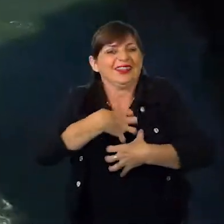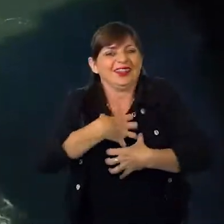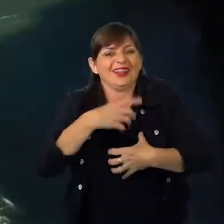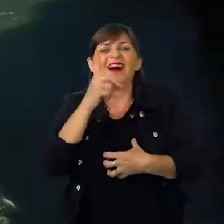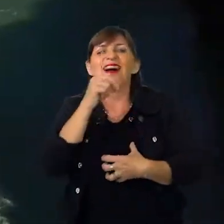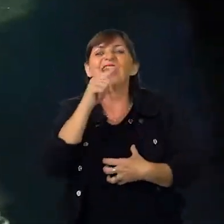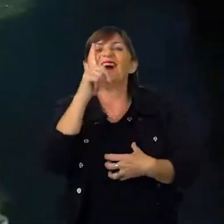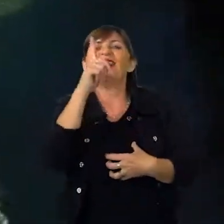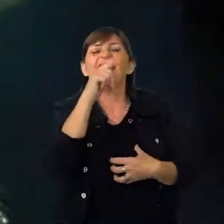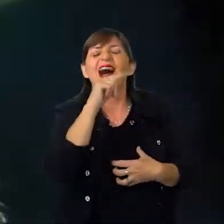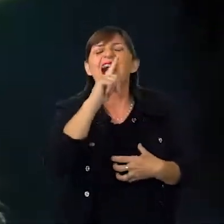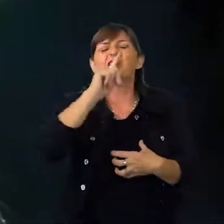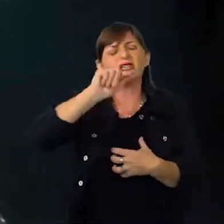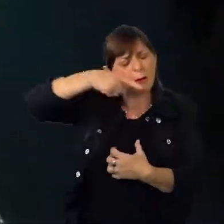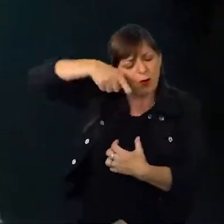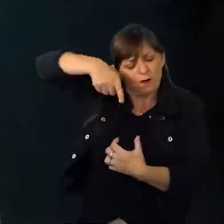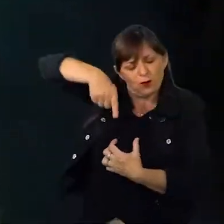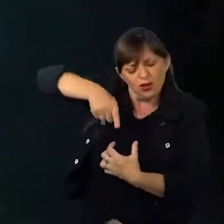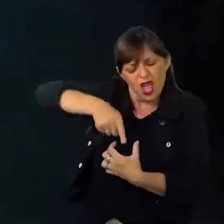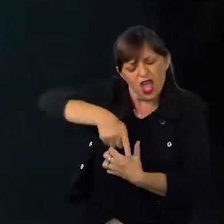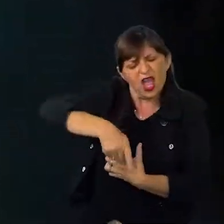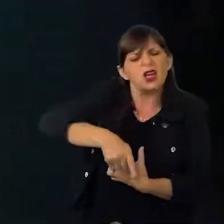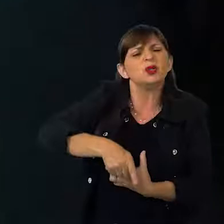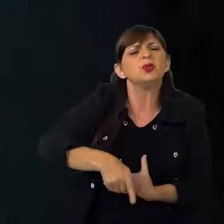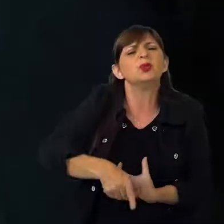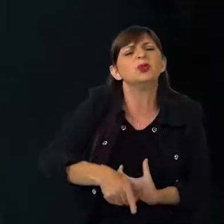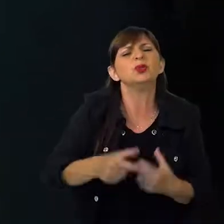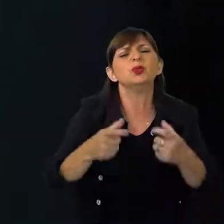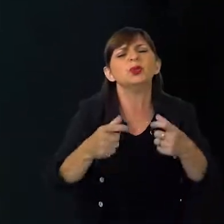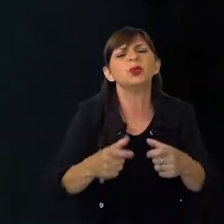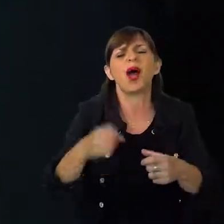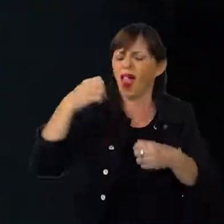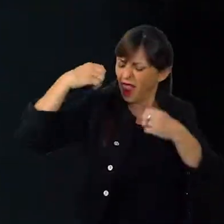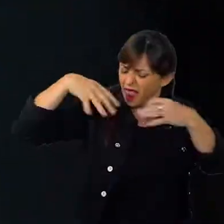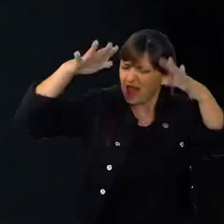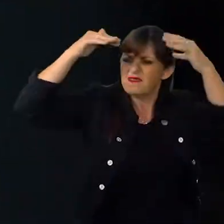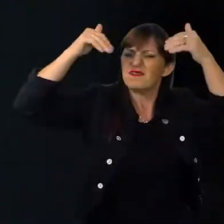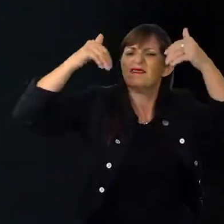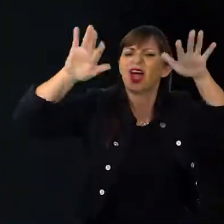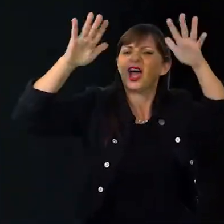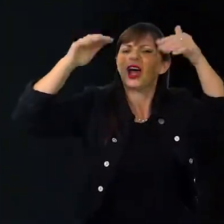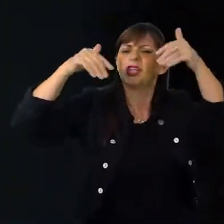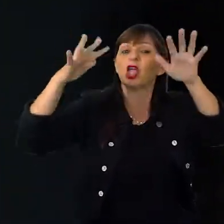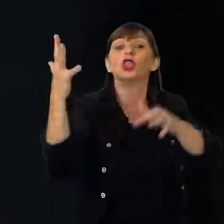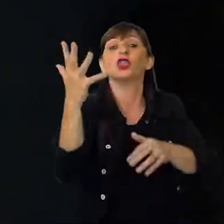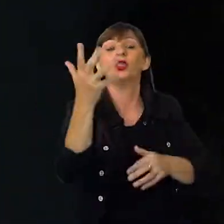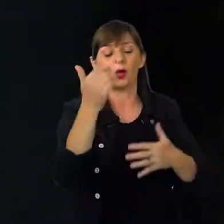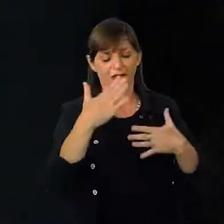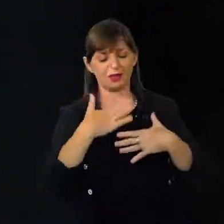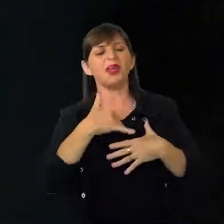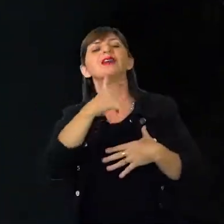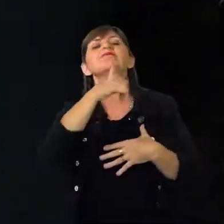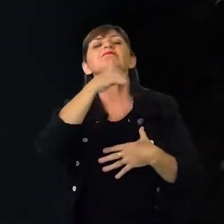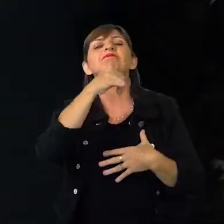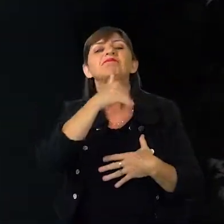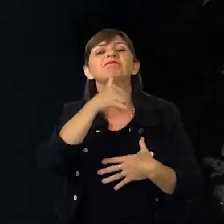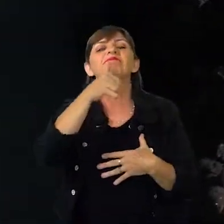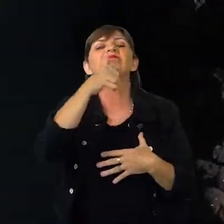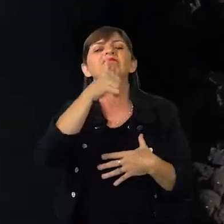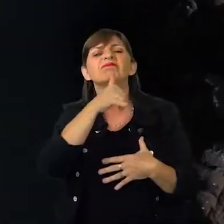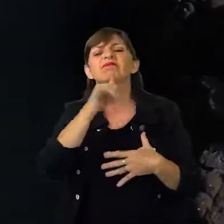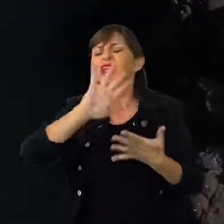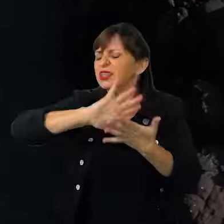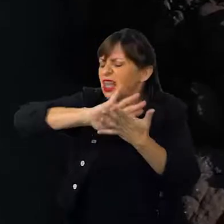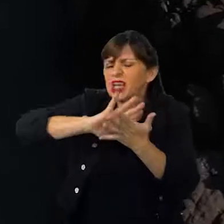água das profundezas leva embora as tristezas e afoga